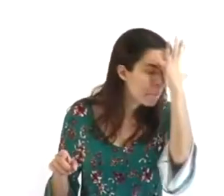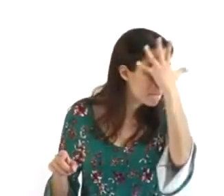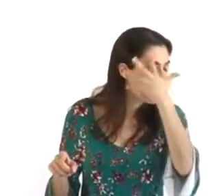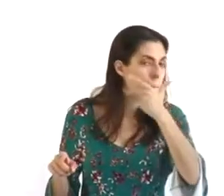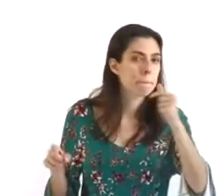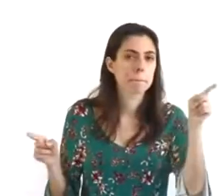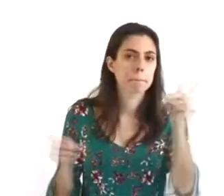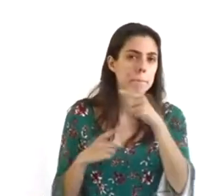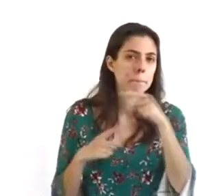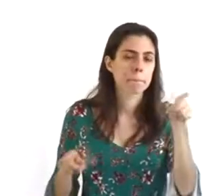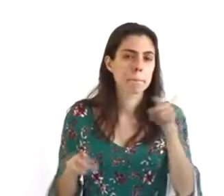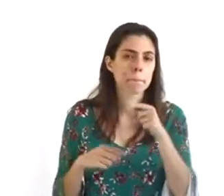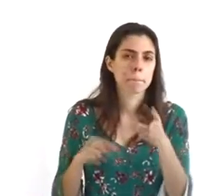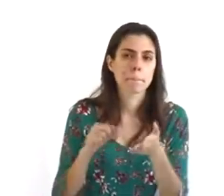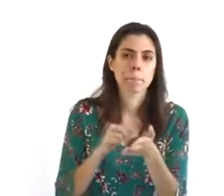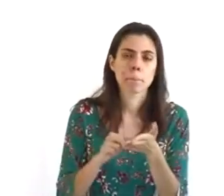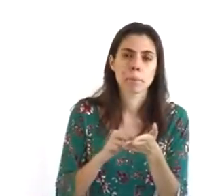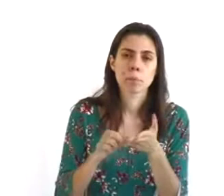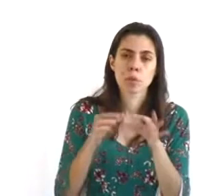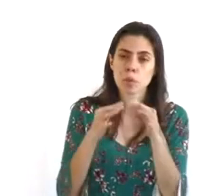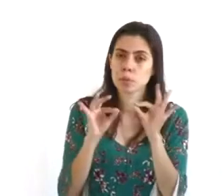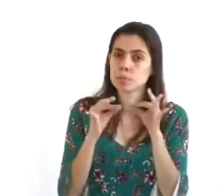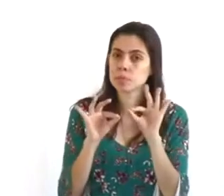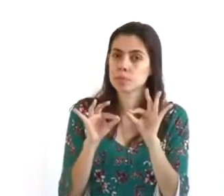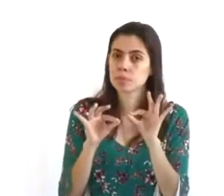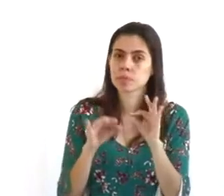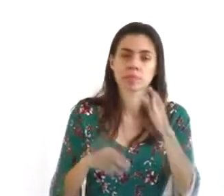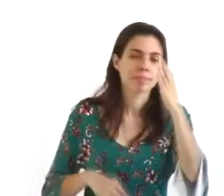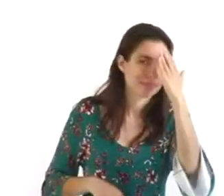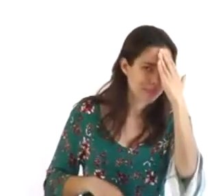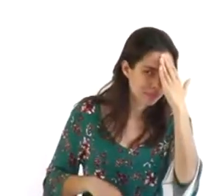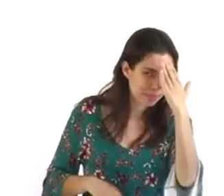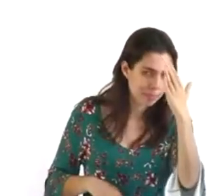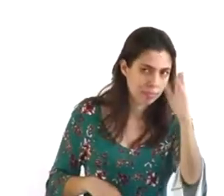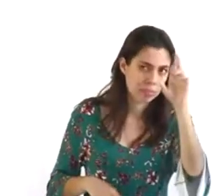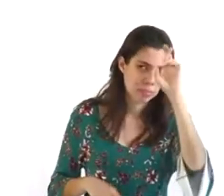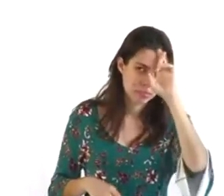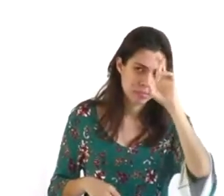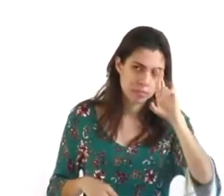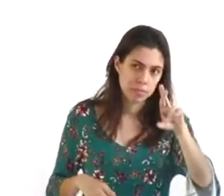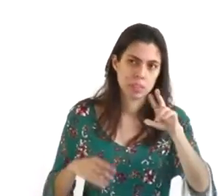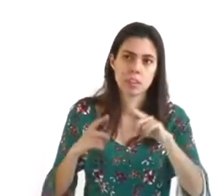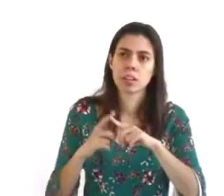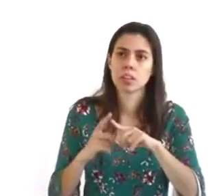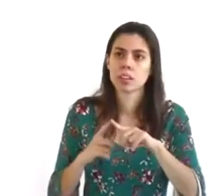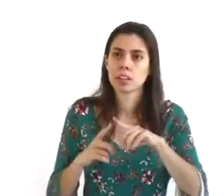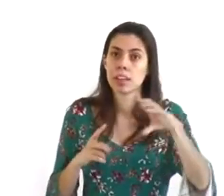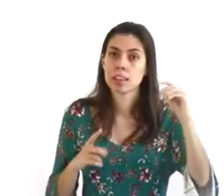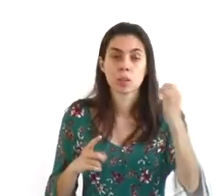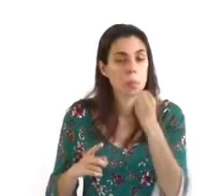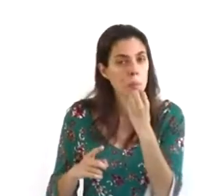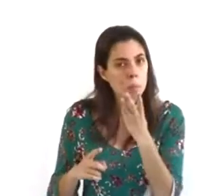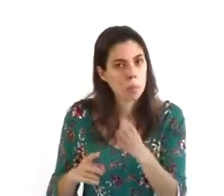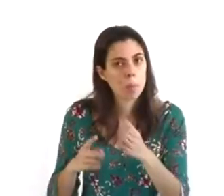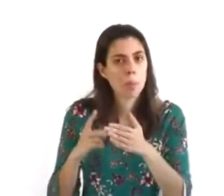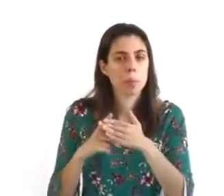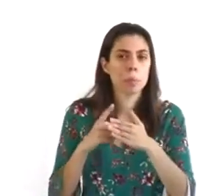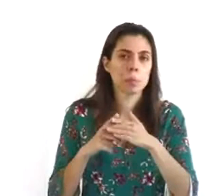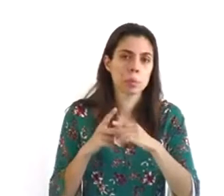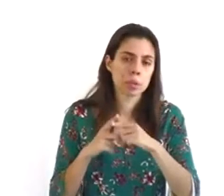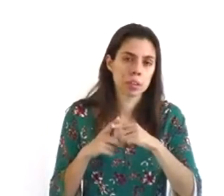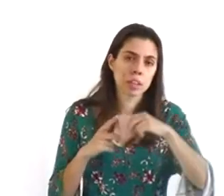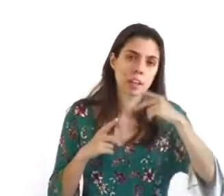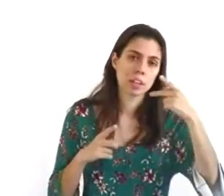lindo cântico, e um versículo especial diz lá: rendei graças ao Senhor, porque Ele é bom, porque a sua